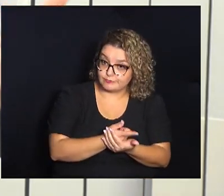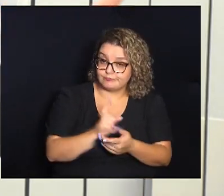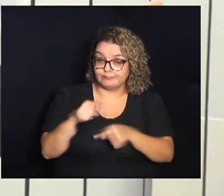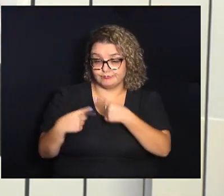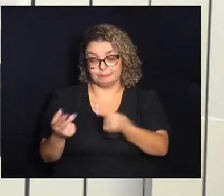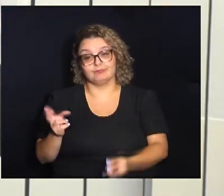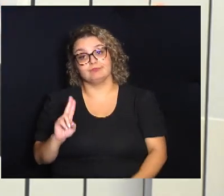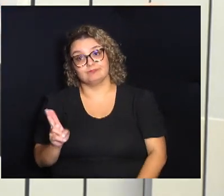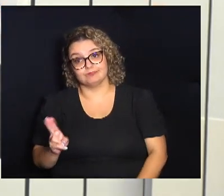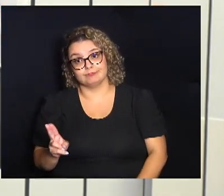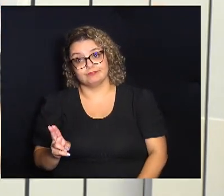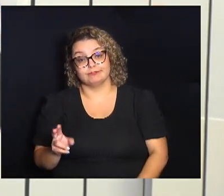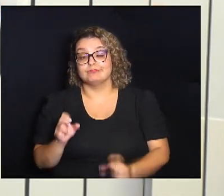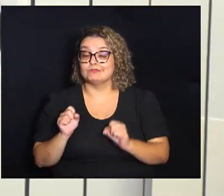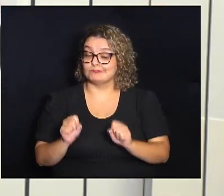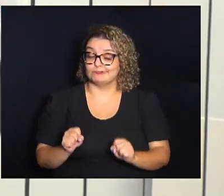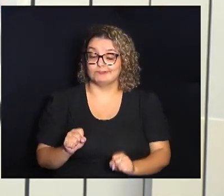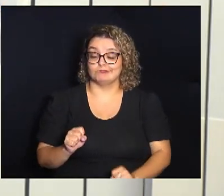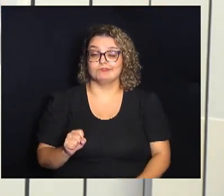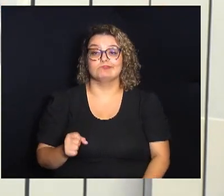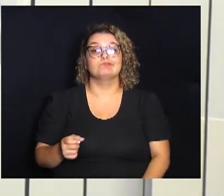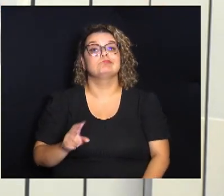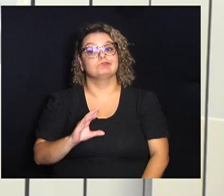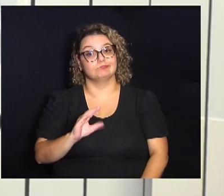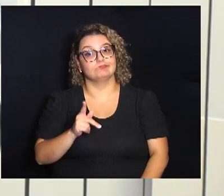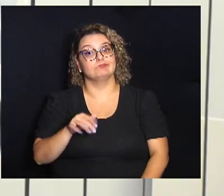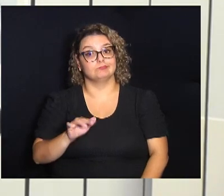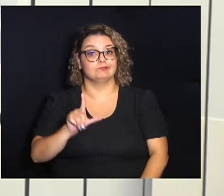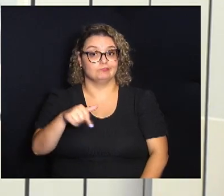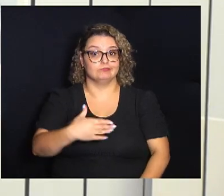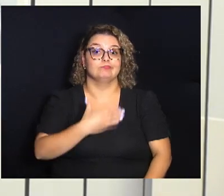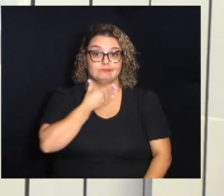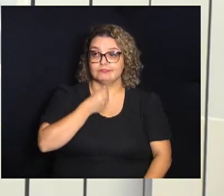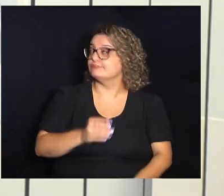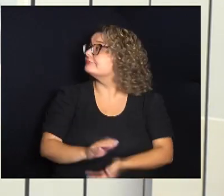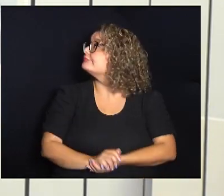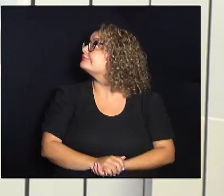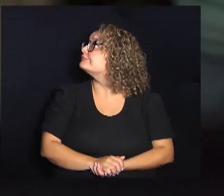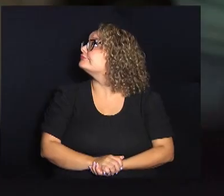nome, que pode ficar sujo após essa fraude.